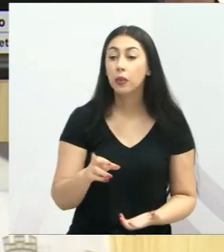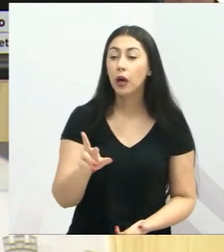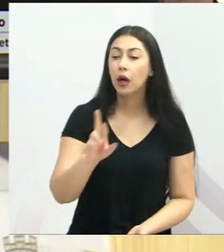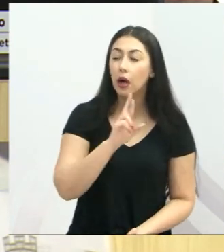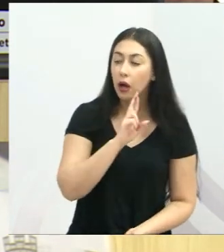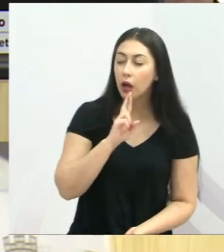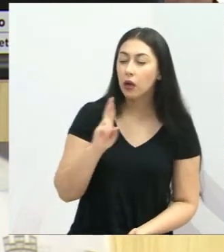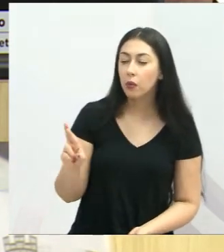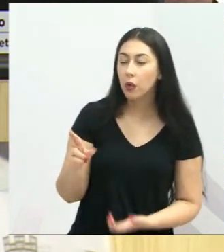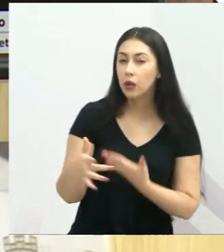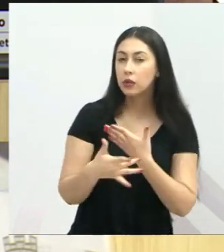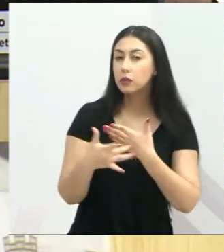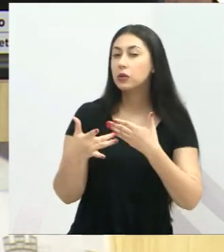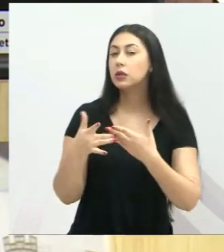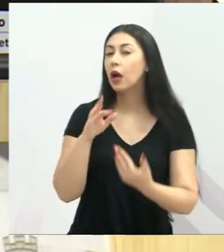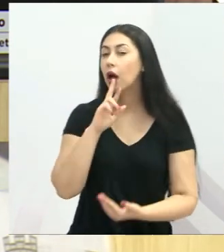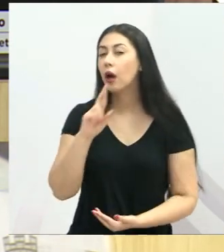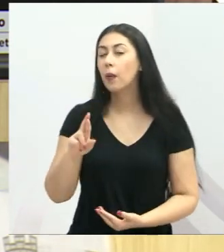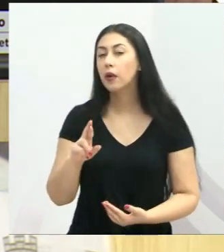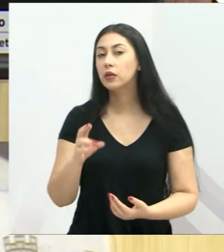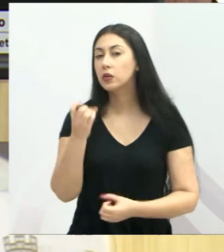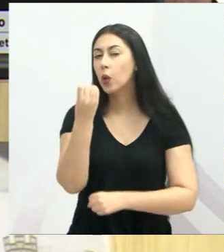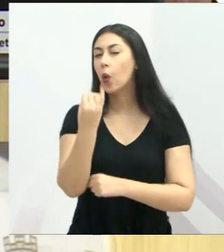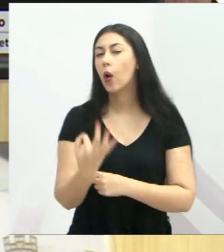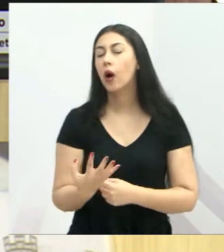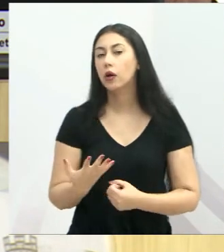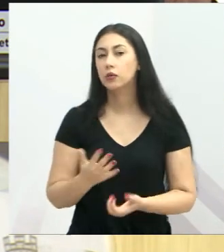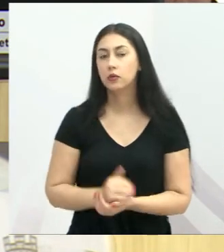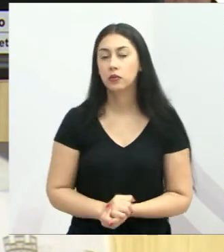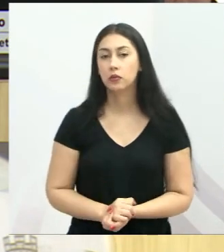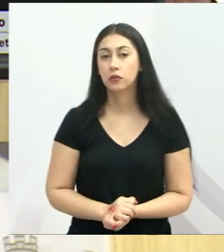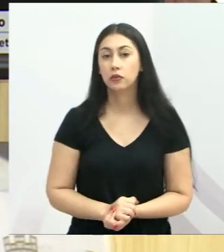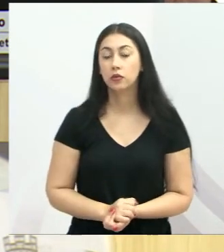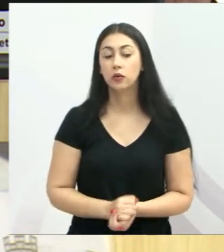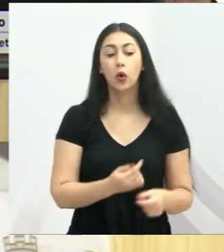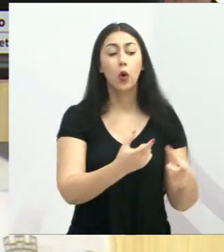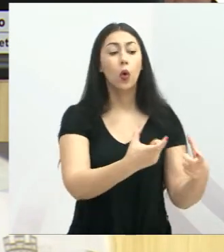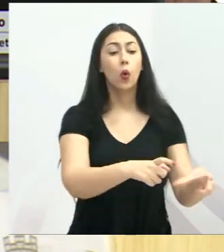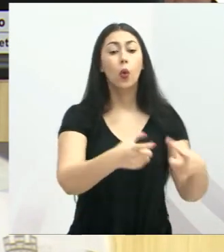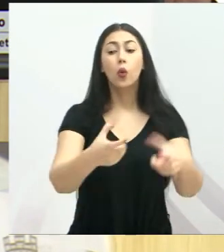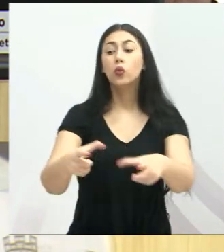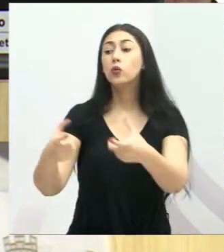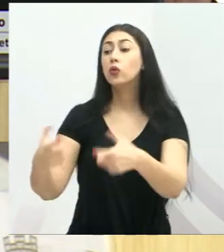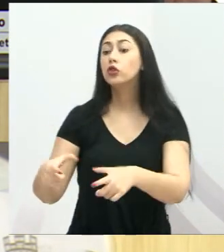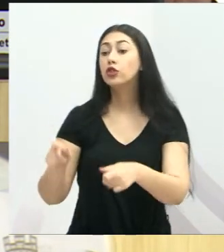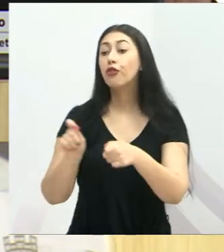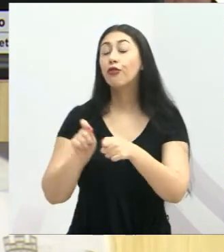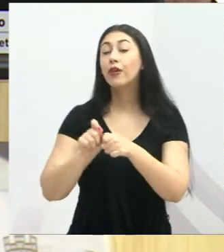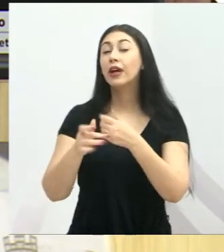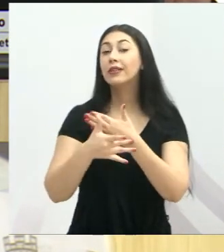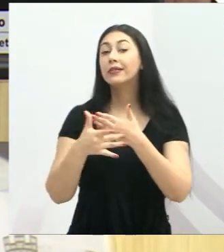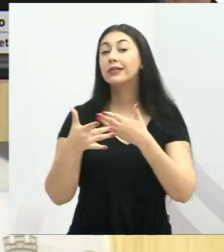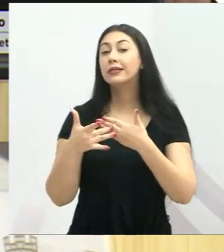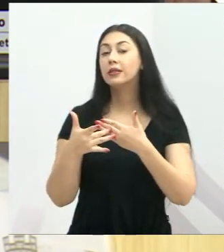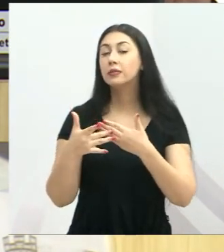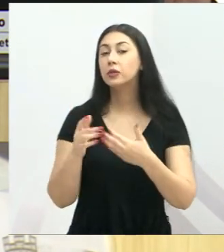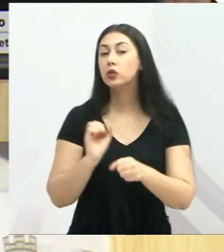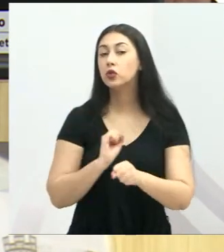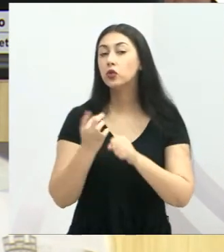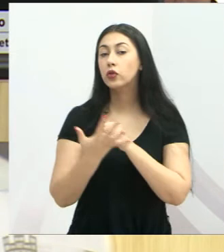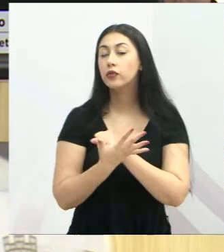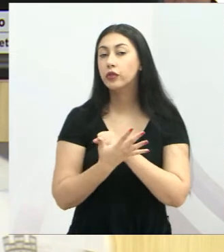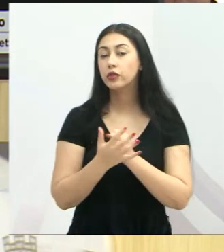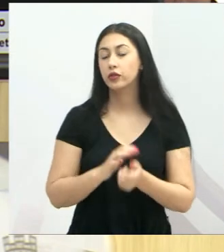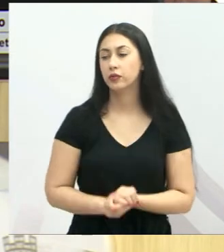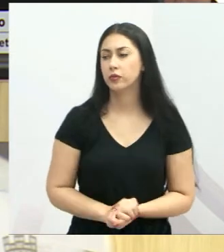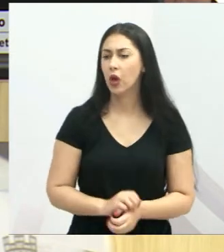do resultado do referido teste? 3. Em quais locais são realizados os testes? 4. Os